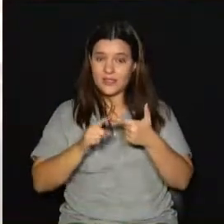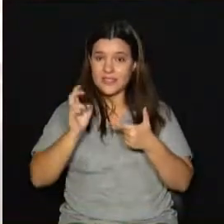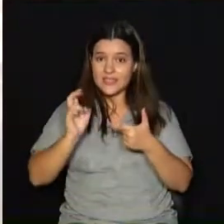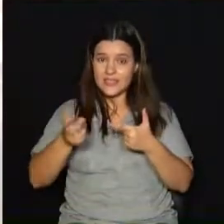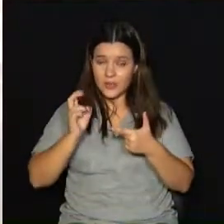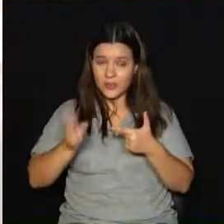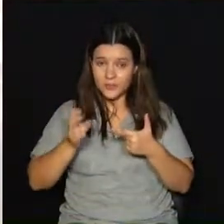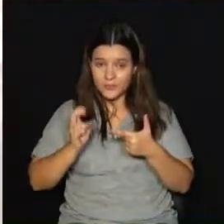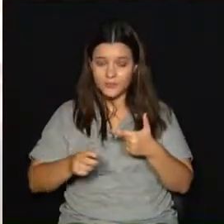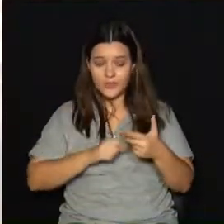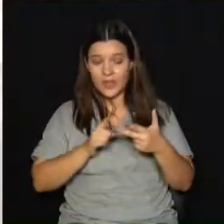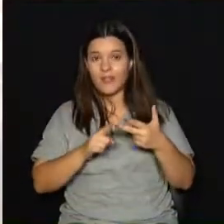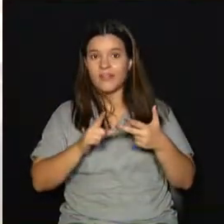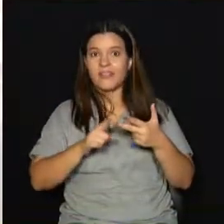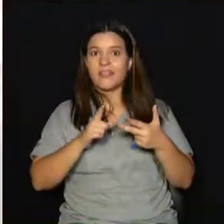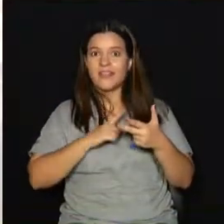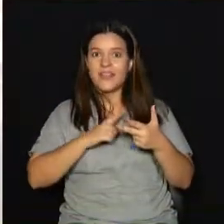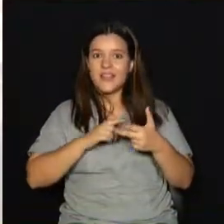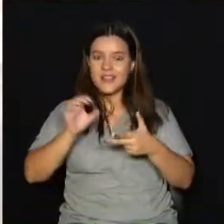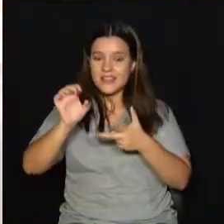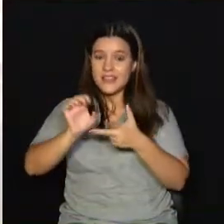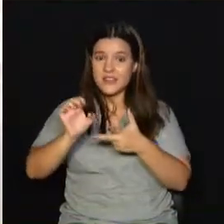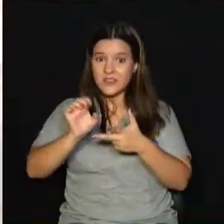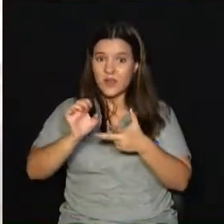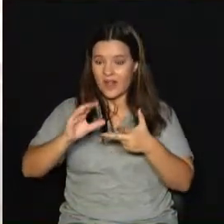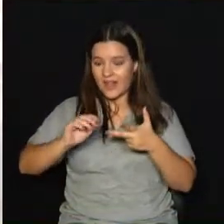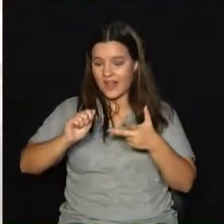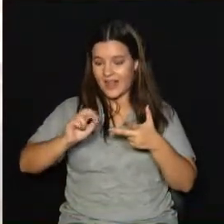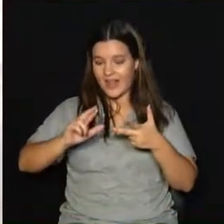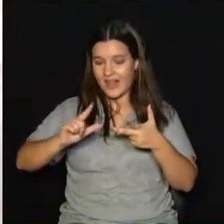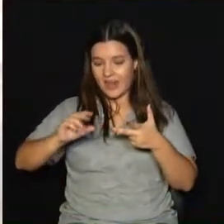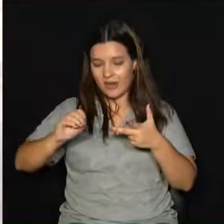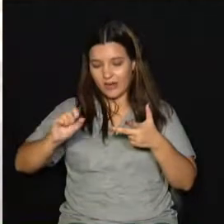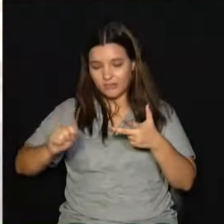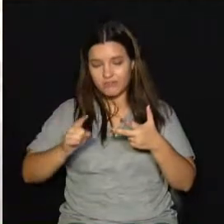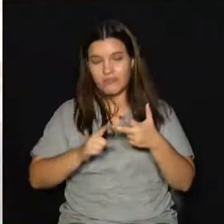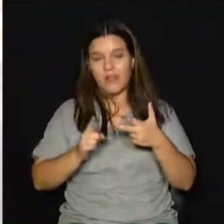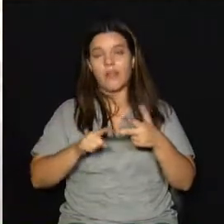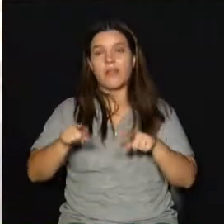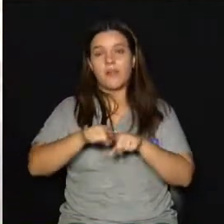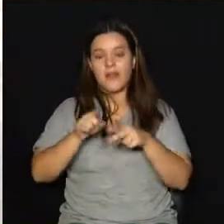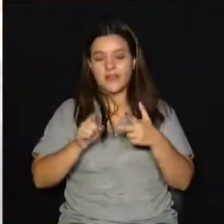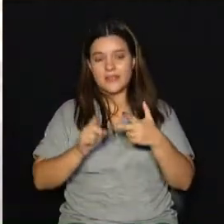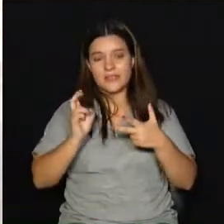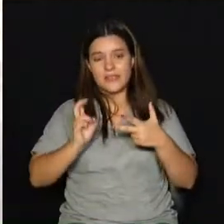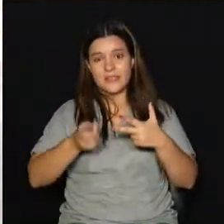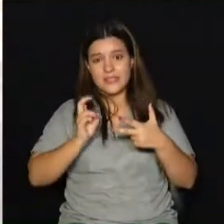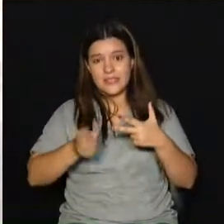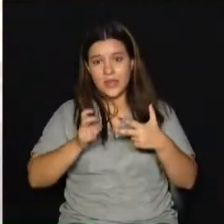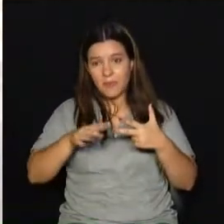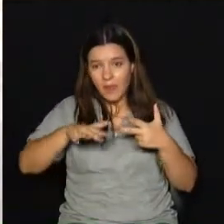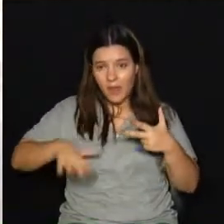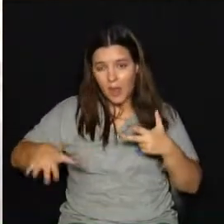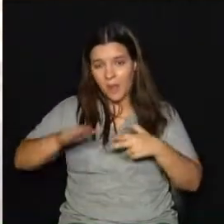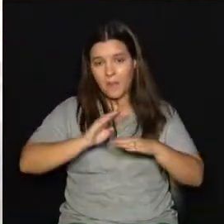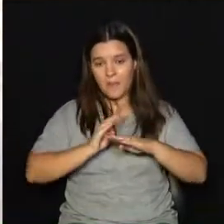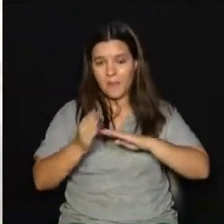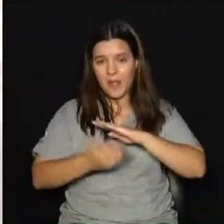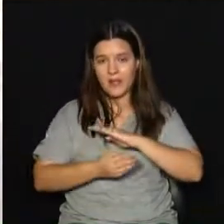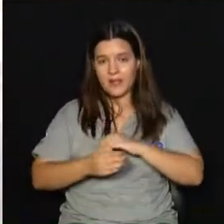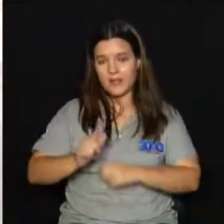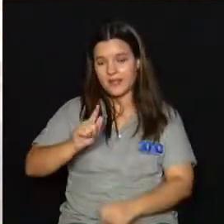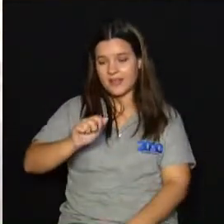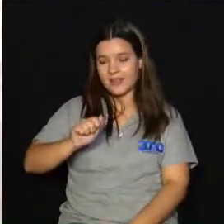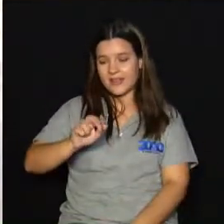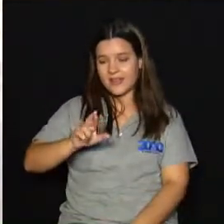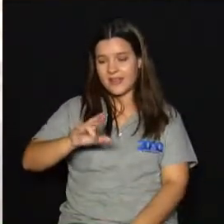eleitores, a Escola Estadual Carlos Lencastre, que fica no Jardim Garcia, e ali na mesma região, que fica na Vila Castelo